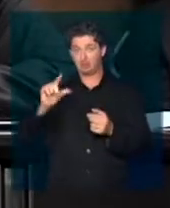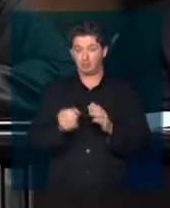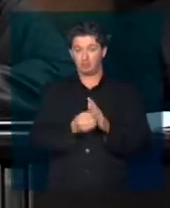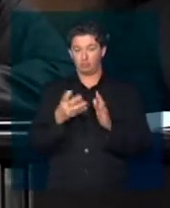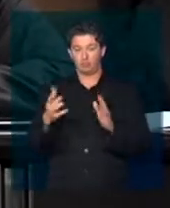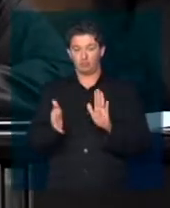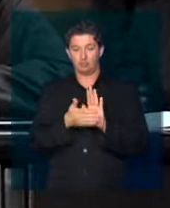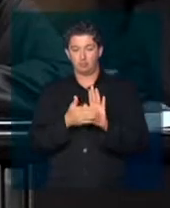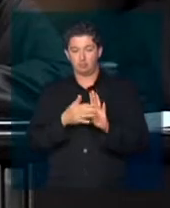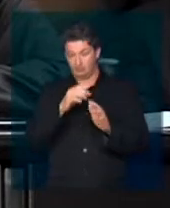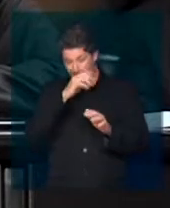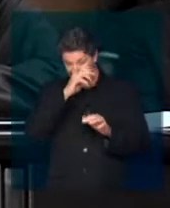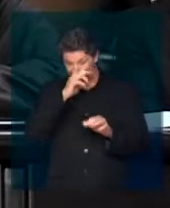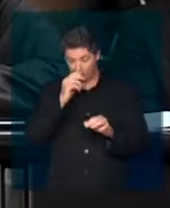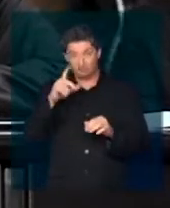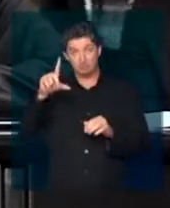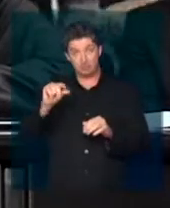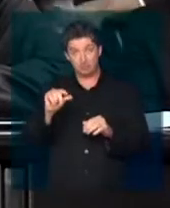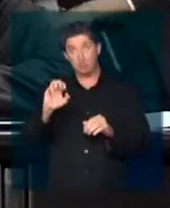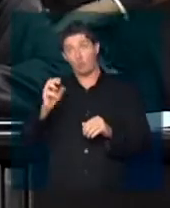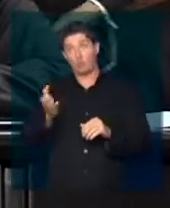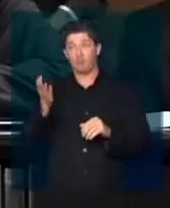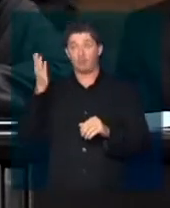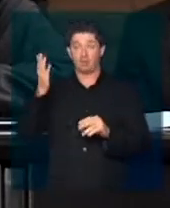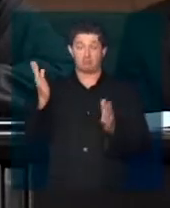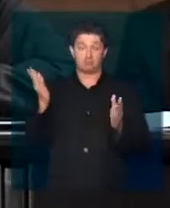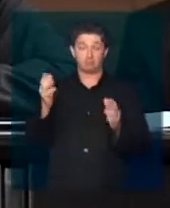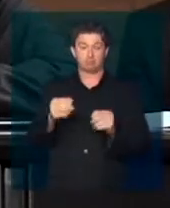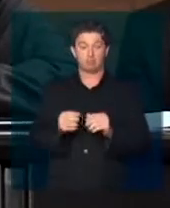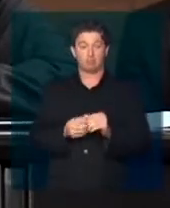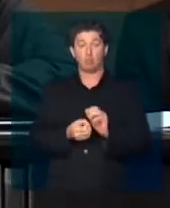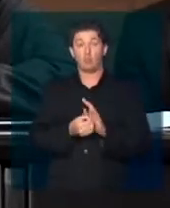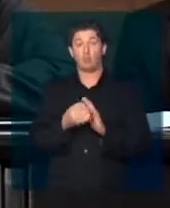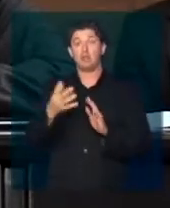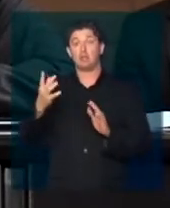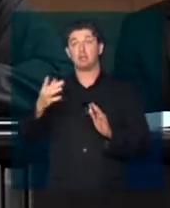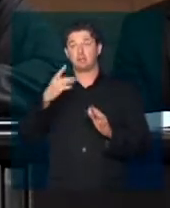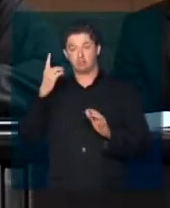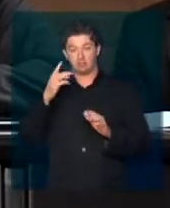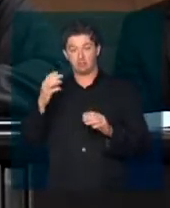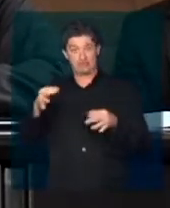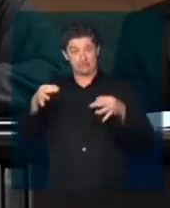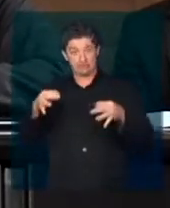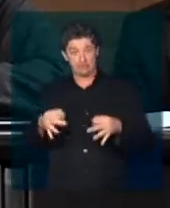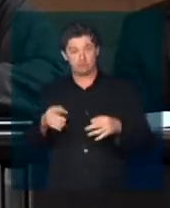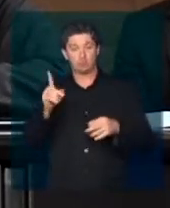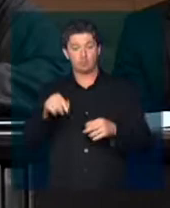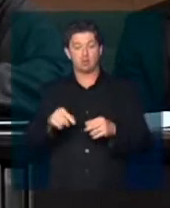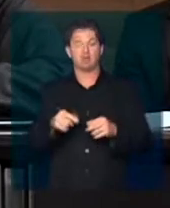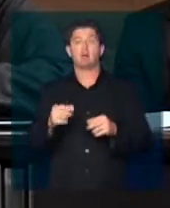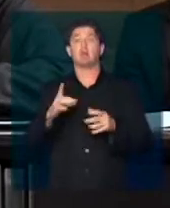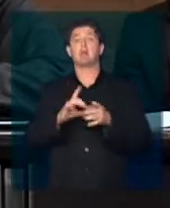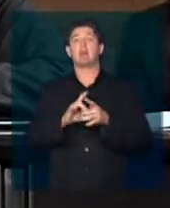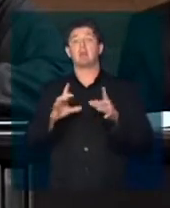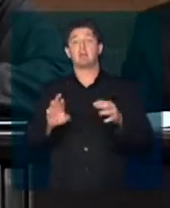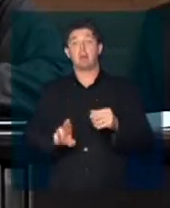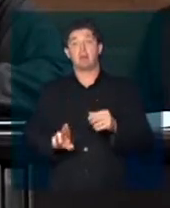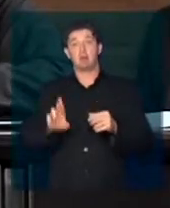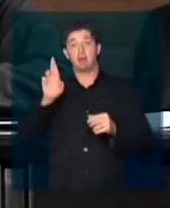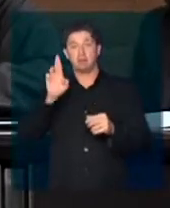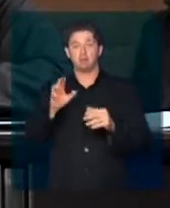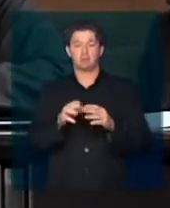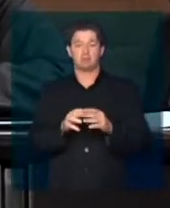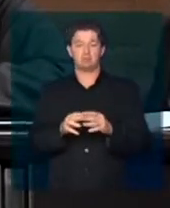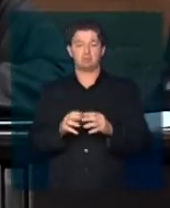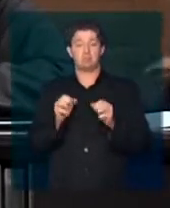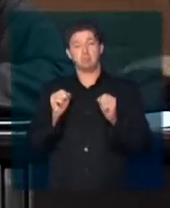Há propostas sempre para diminuir e para aumentar. O número de parlamentares, o ideal, é o número que permita a representação.